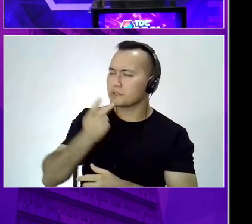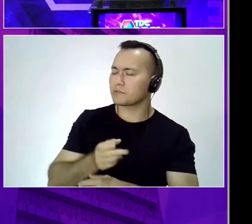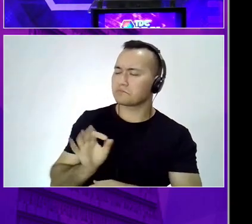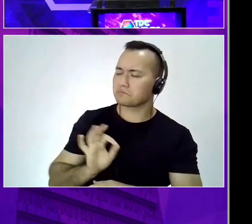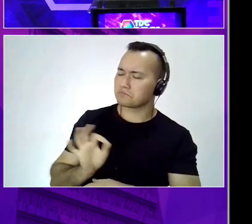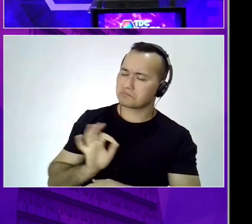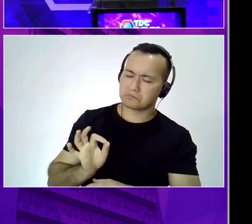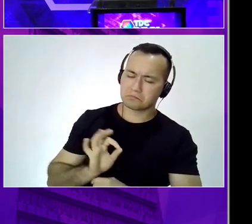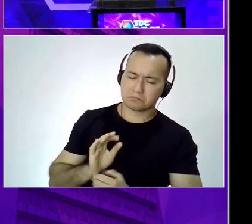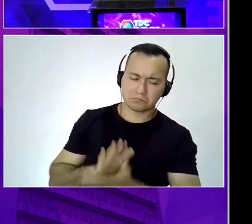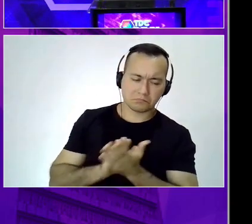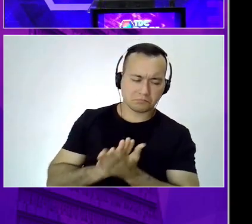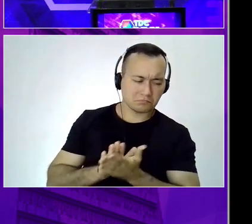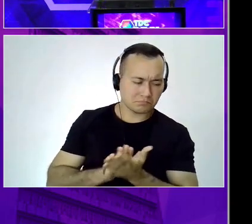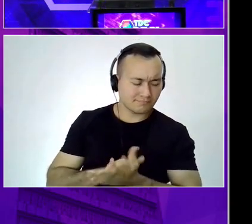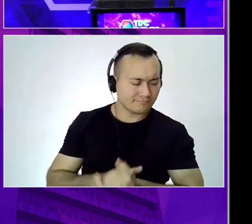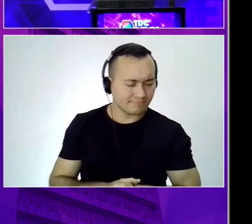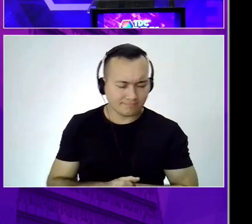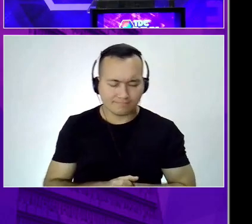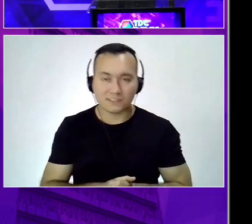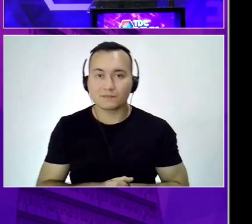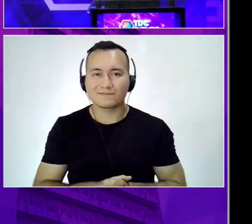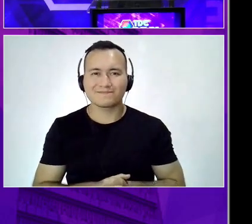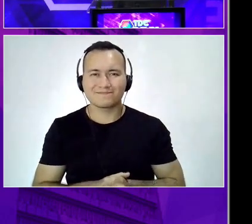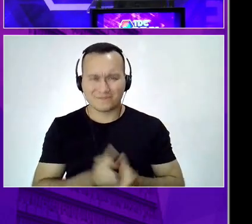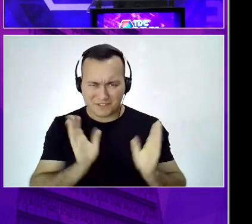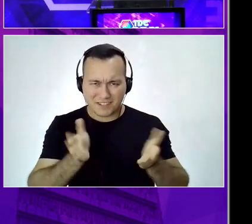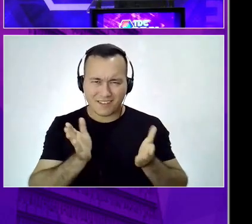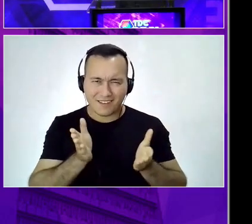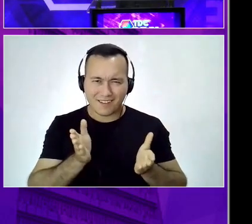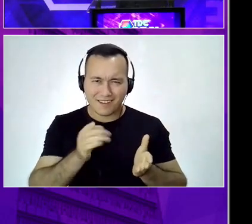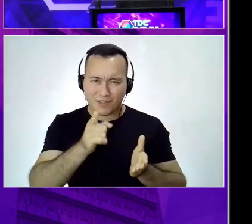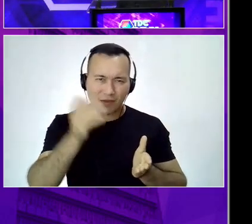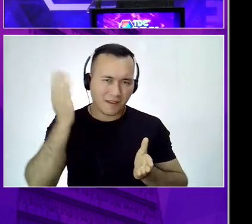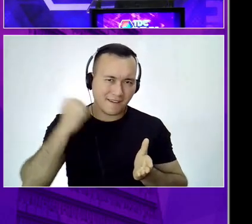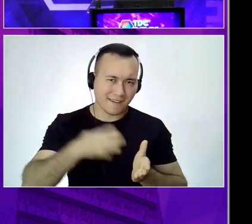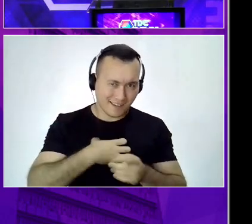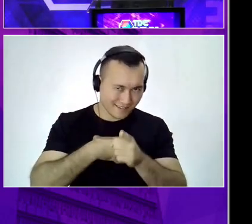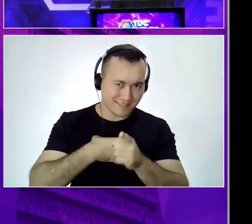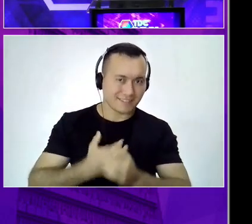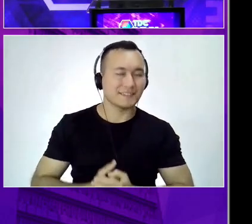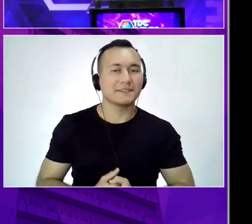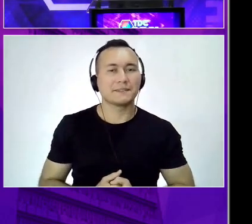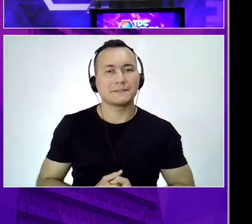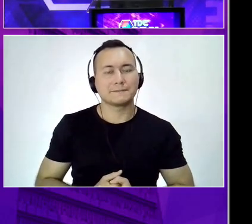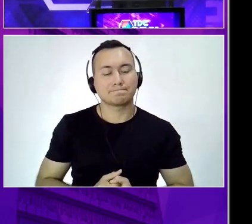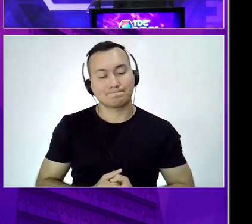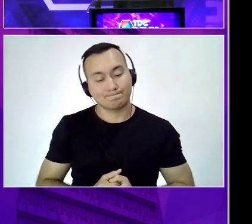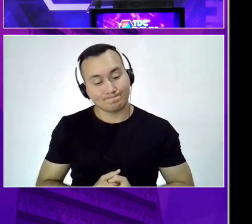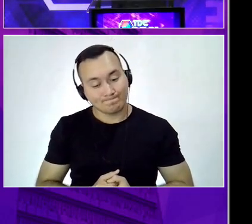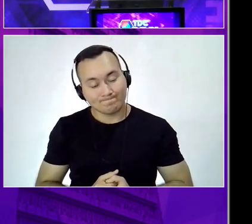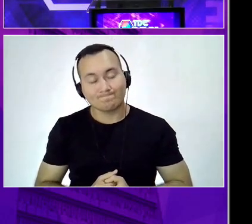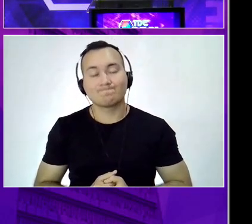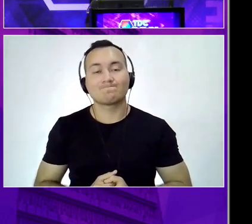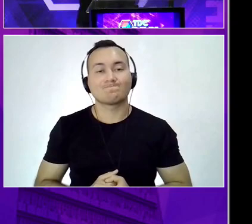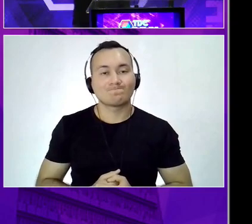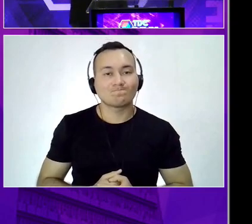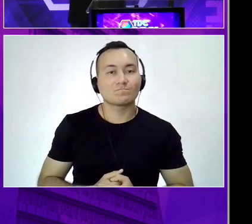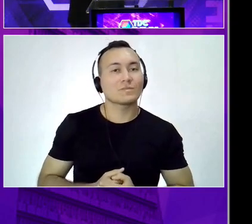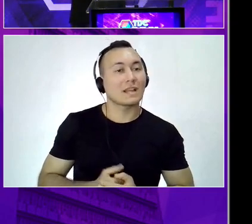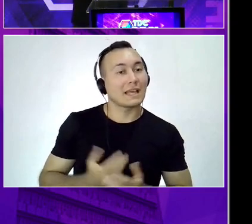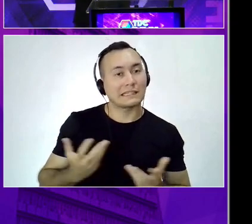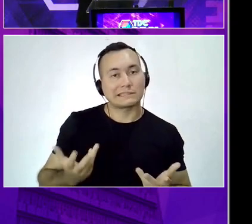de setar com os meus liderados o que eu acho que é um bom trabalho, né? Então, ó, bom trabalho para mim é se você